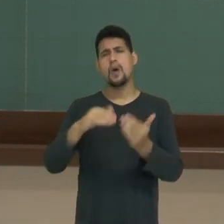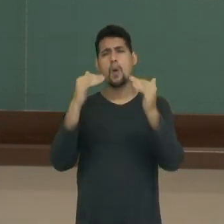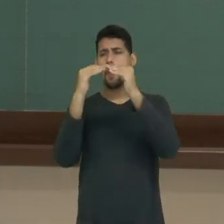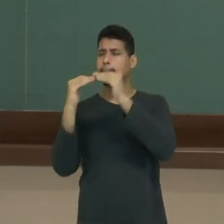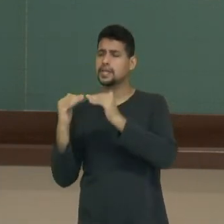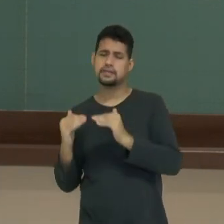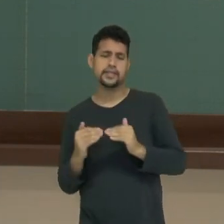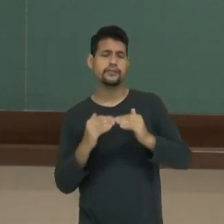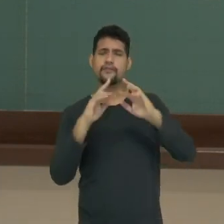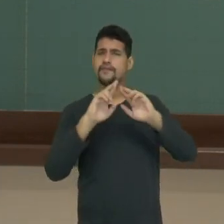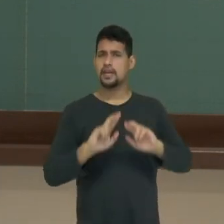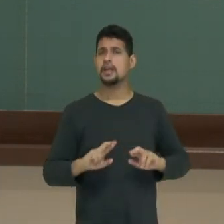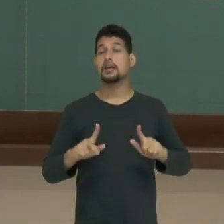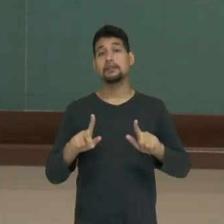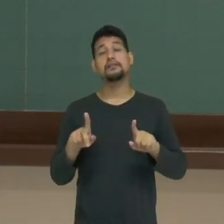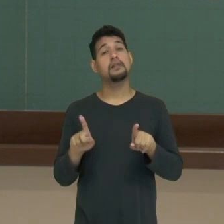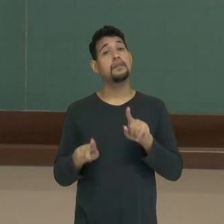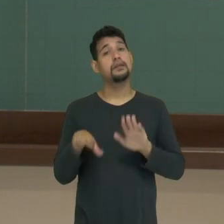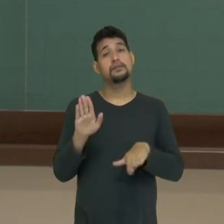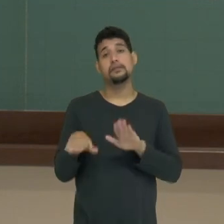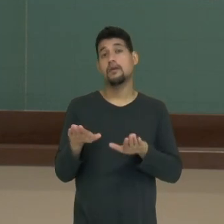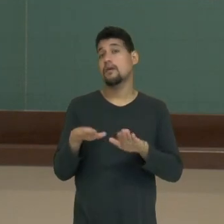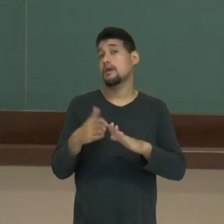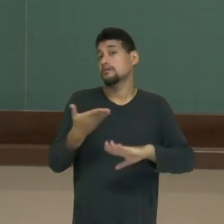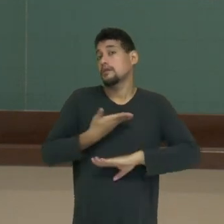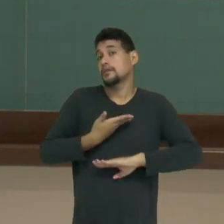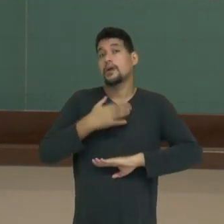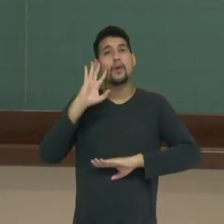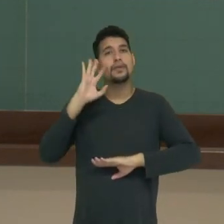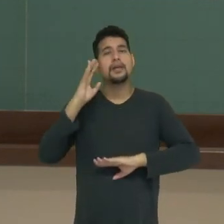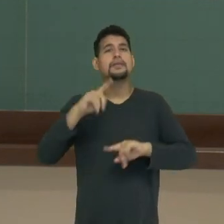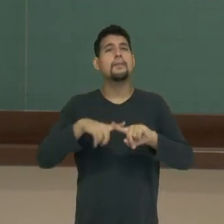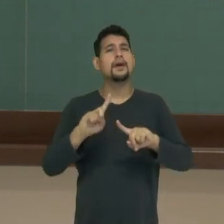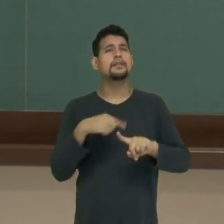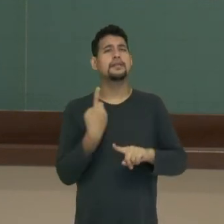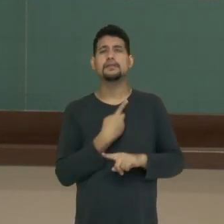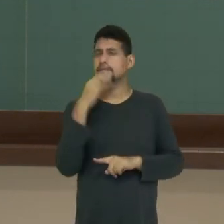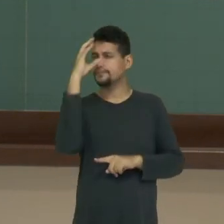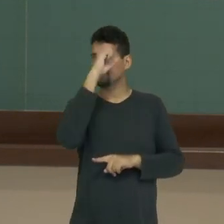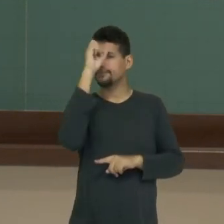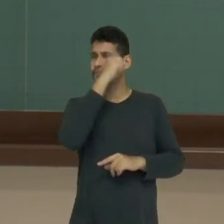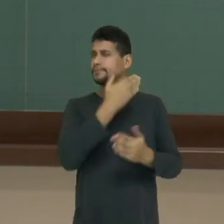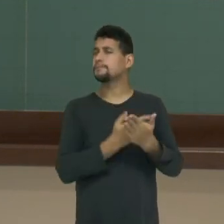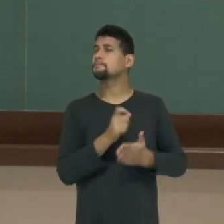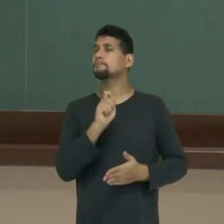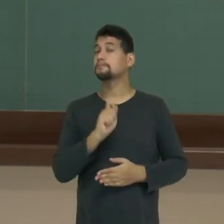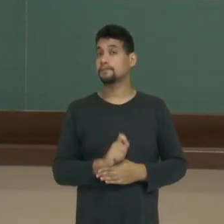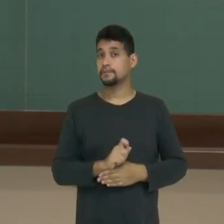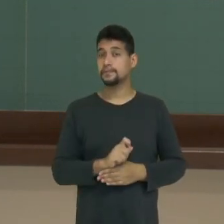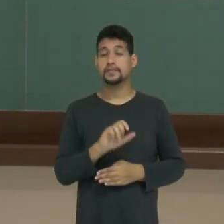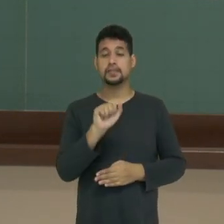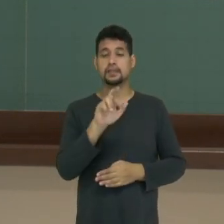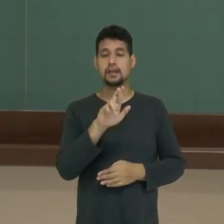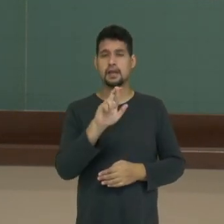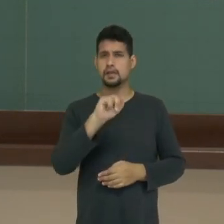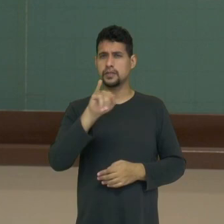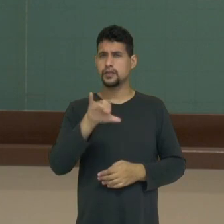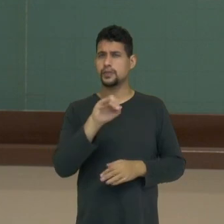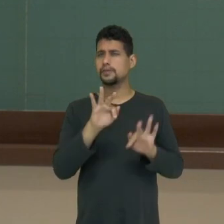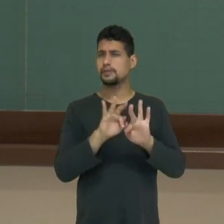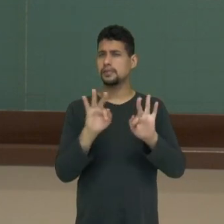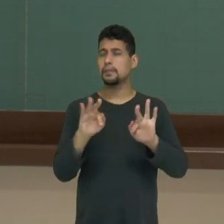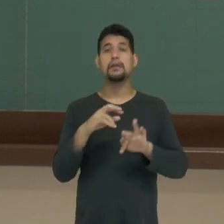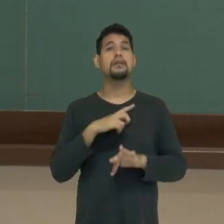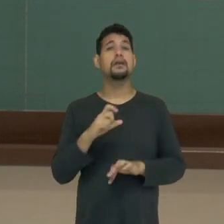combinações diferentes de acordo com a situação. Então, o que nós vimos na aula de hoje? Arranjo simples, onde eu